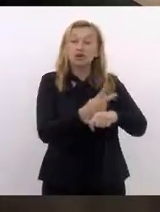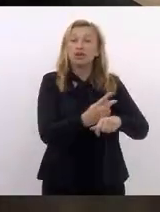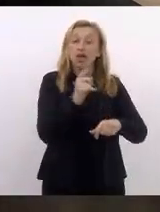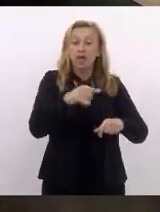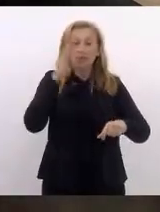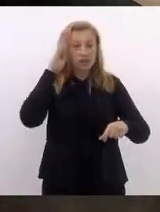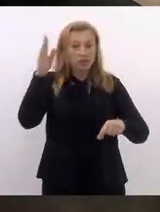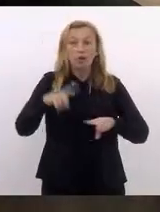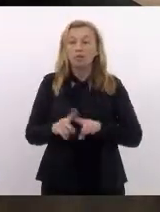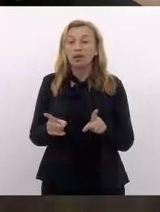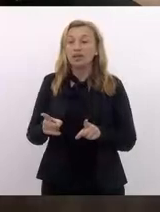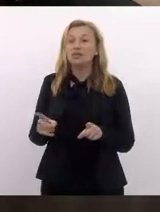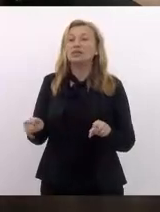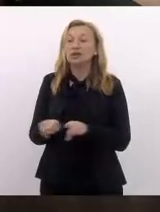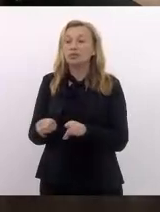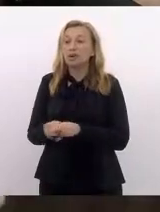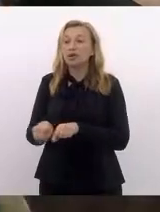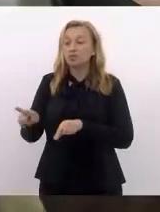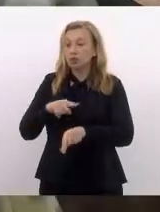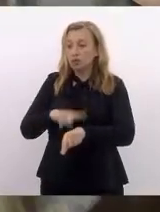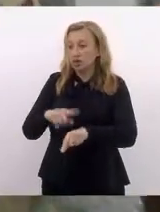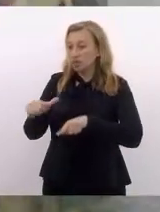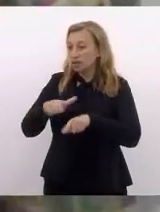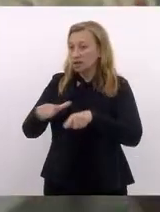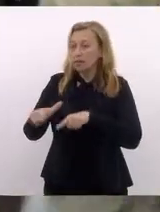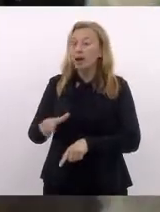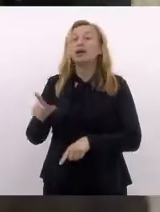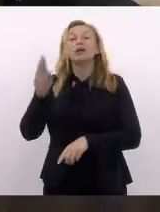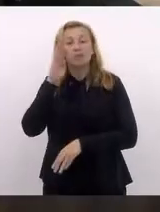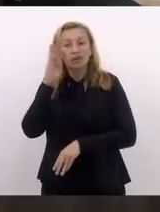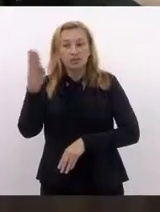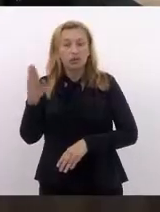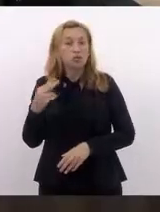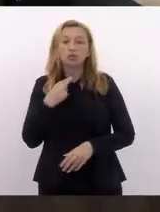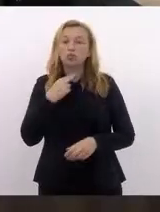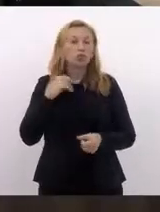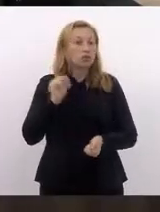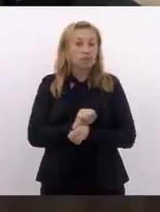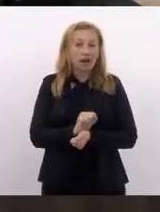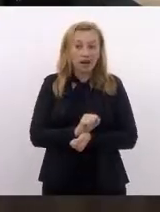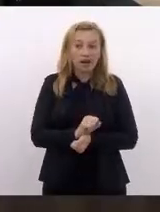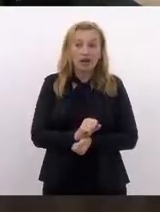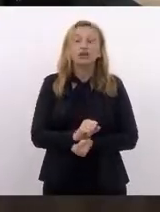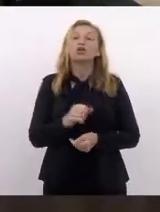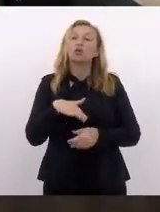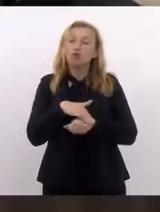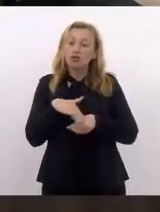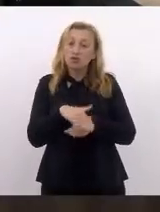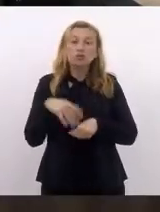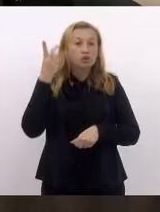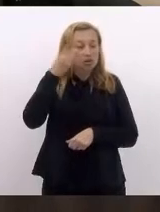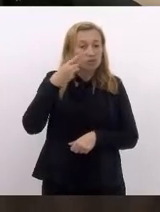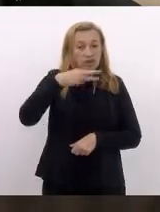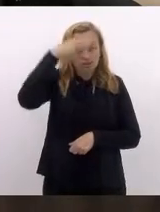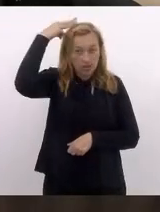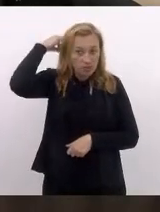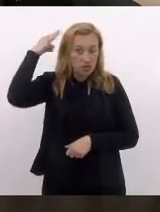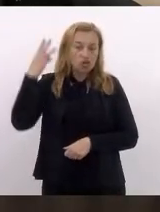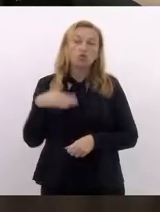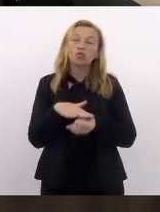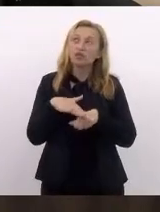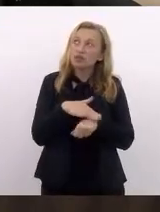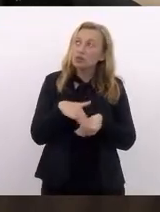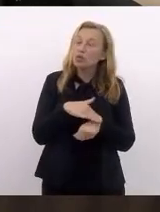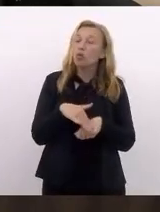fundamental mas as carreiras são fundamentais não pode né congelar as carreiras a gente conversou com o deputado Márcio Pacheco